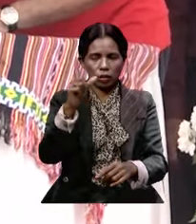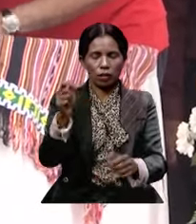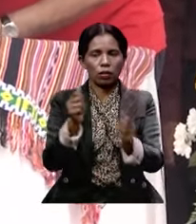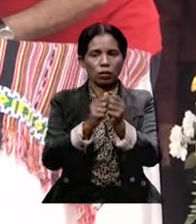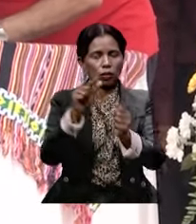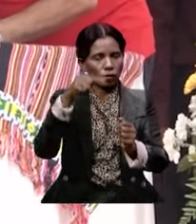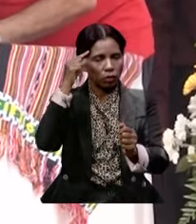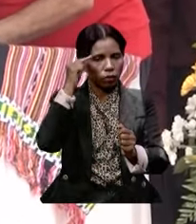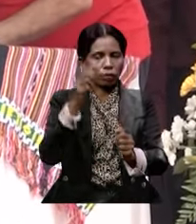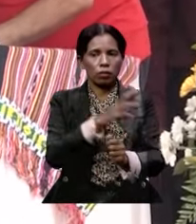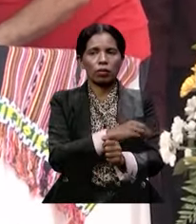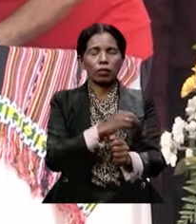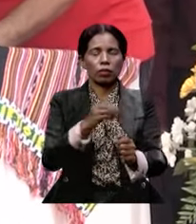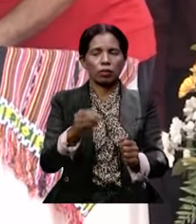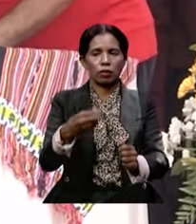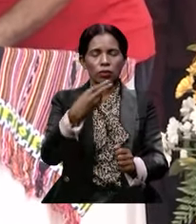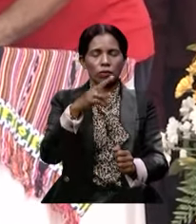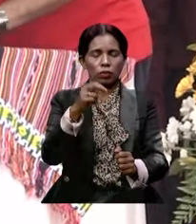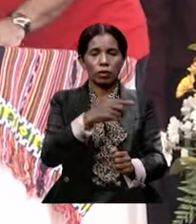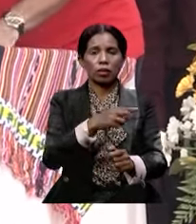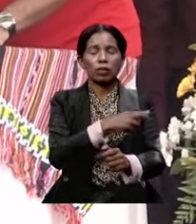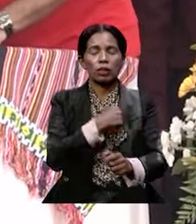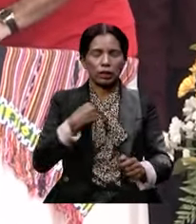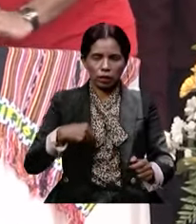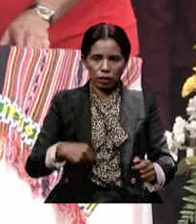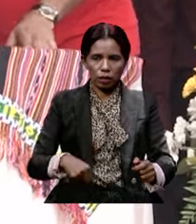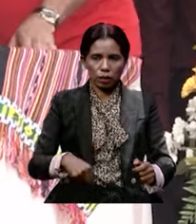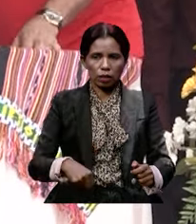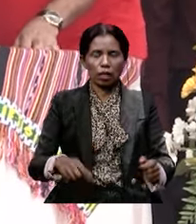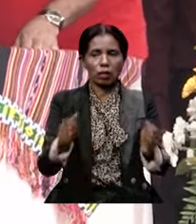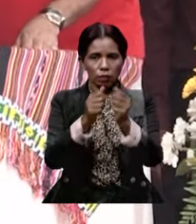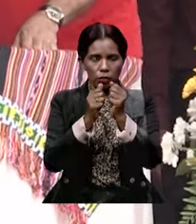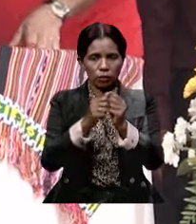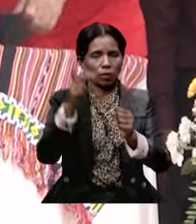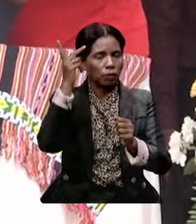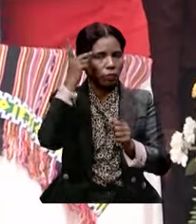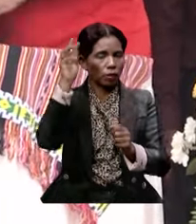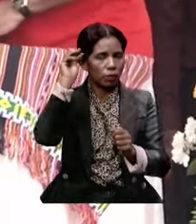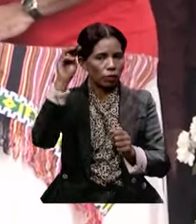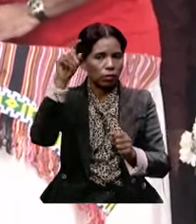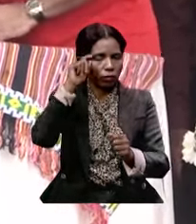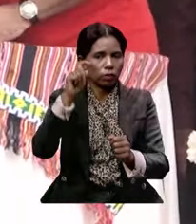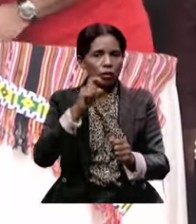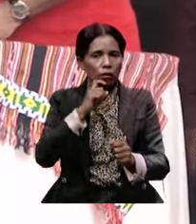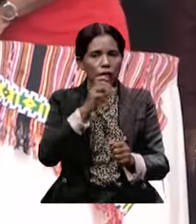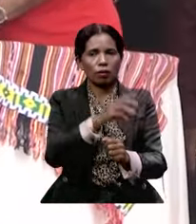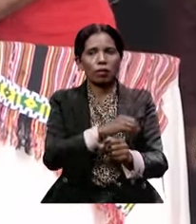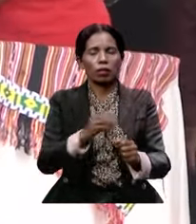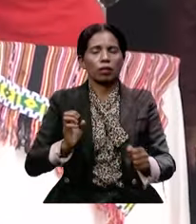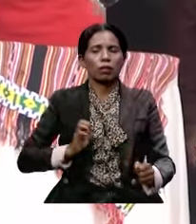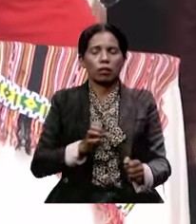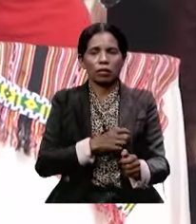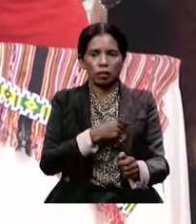governador da província Hunan República China, Mao Wimin, acompanha o primeiro-ministro Kairala Sanana Guzmão, embaixadora